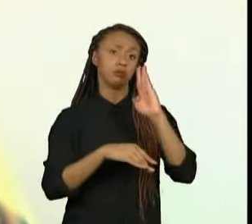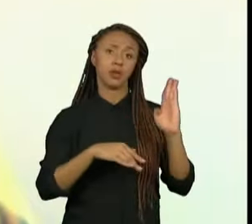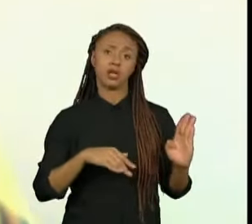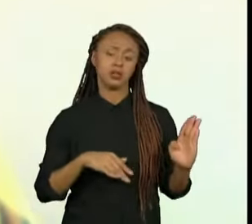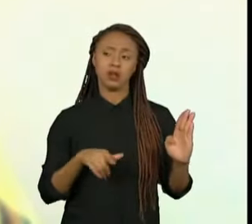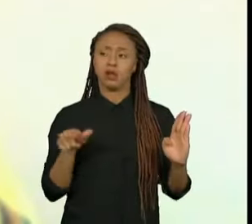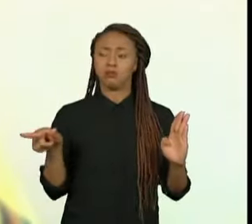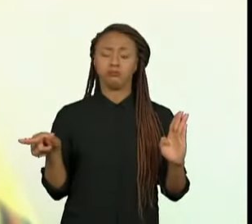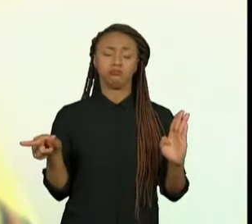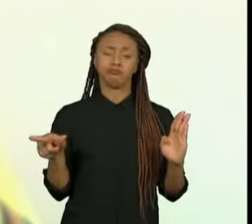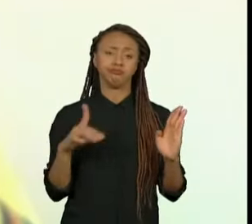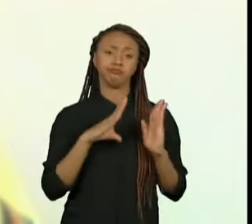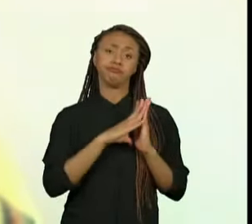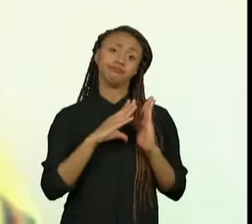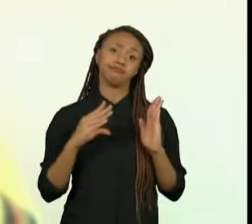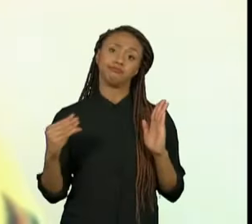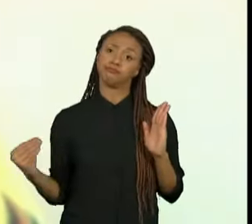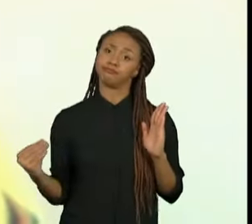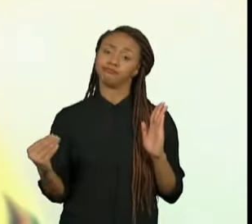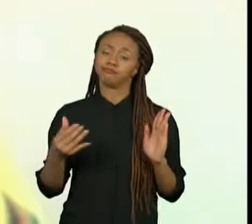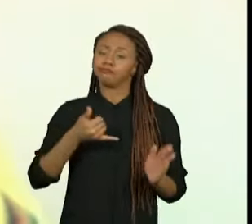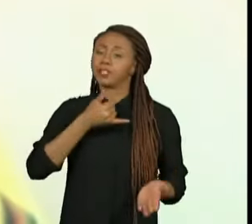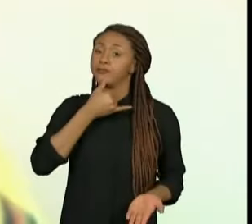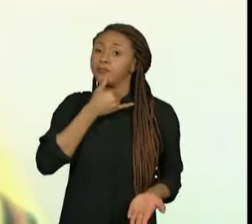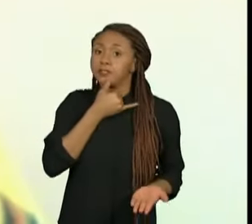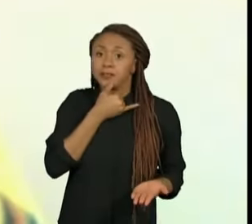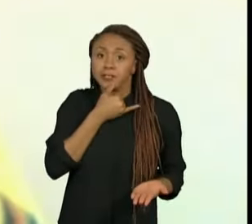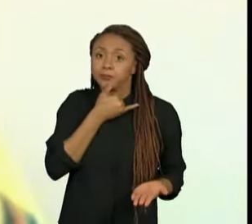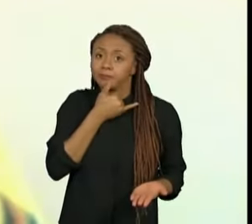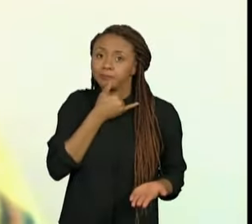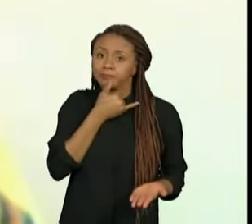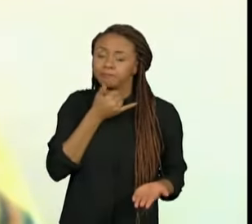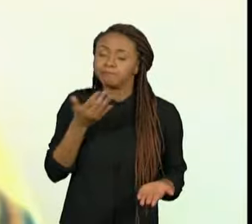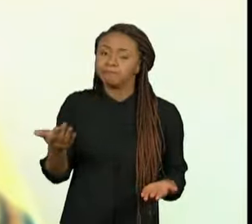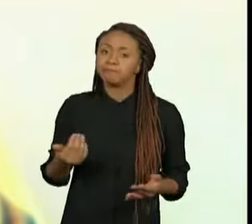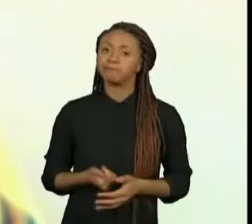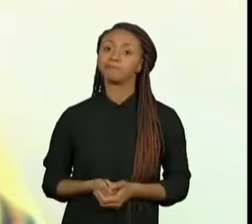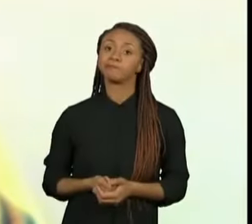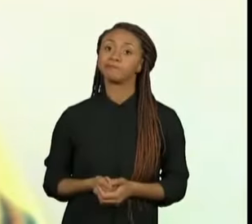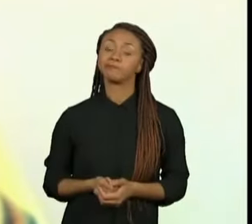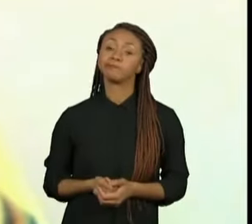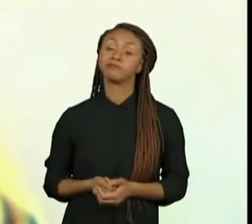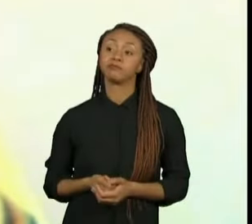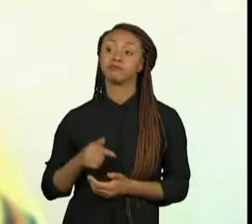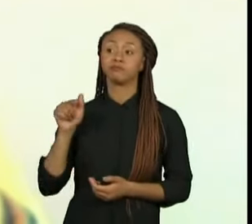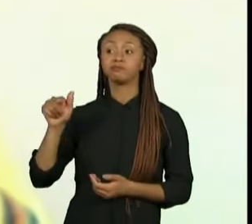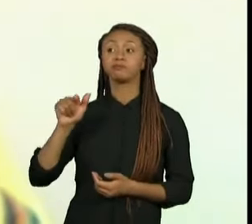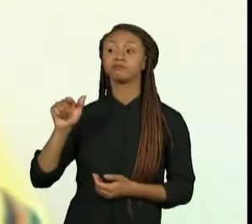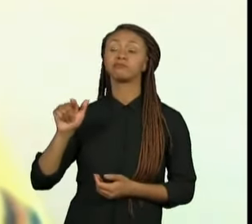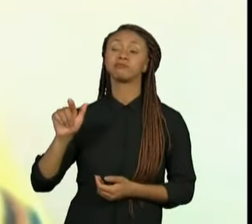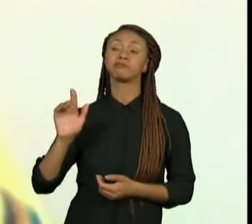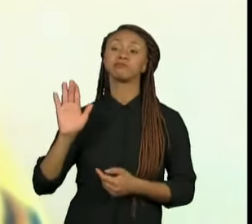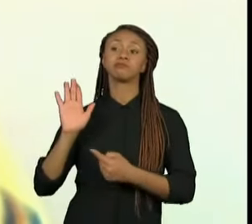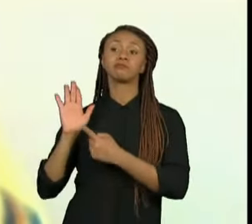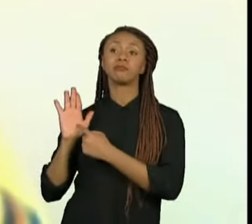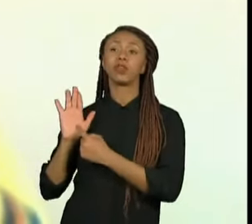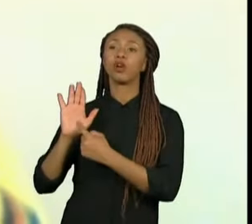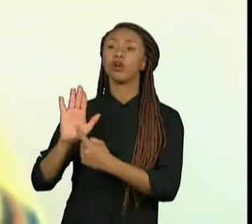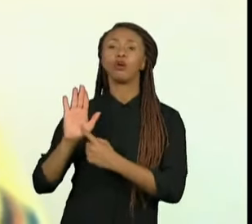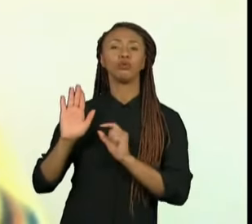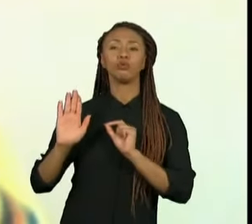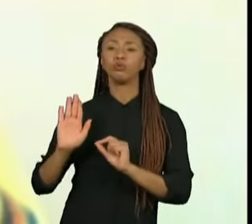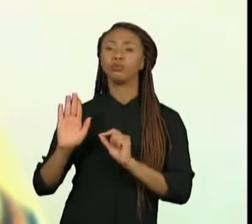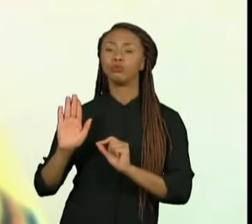da sociedade brasileira, né? Infelizmente, ela representa uma literatura